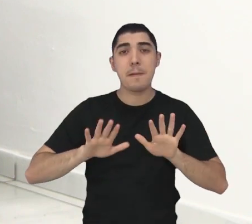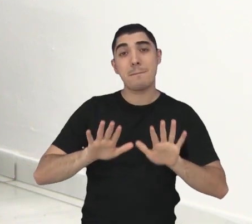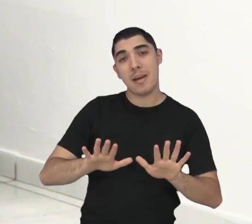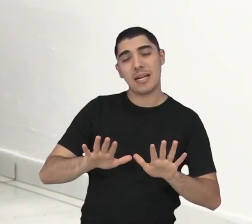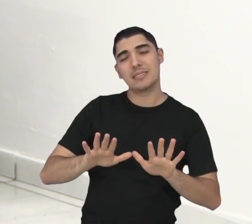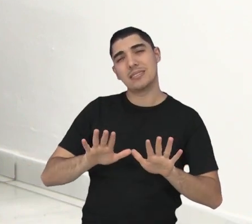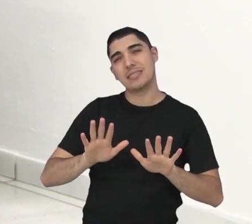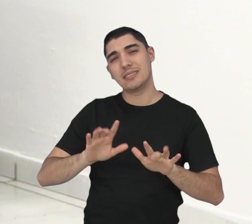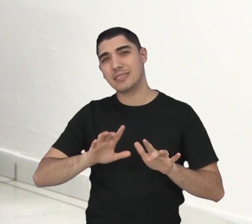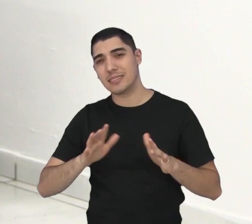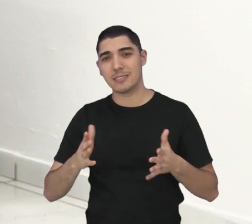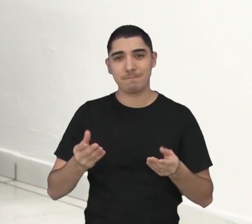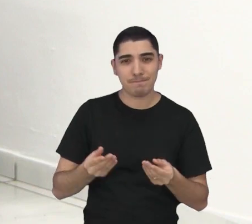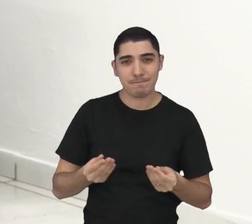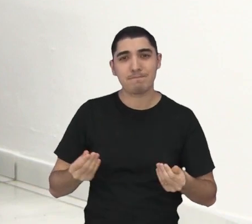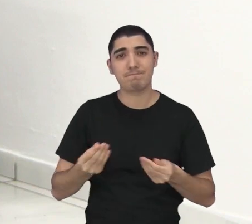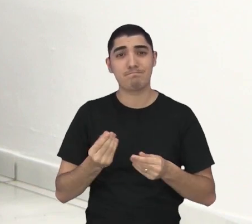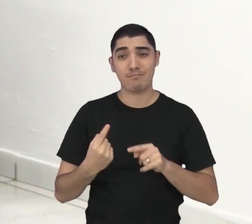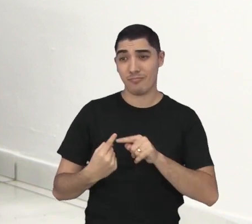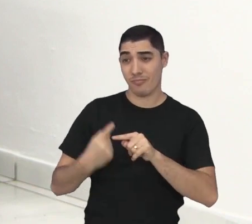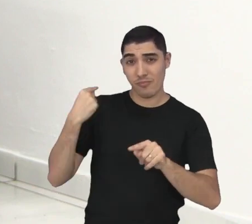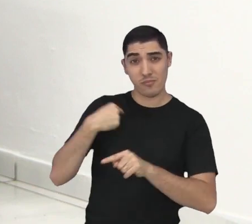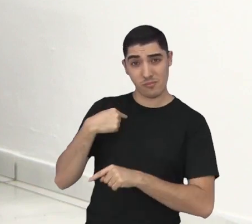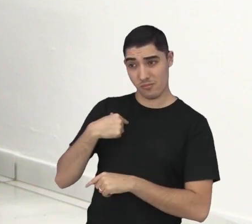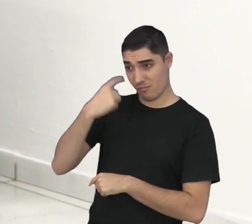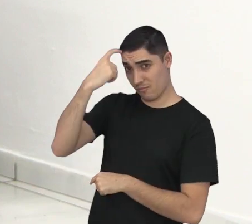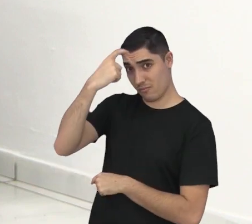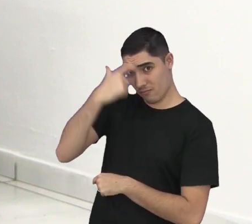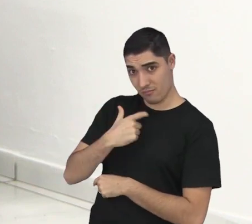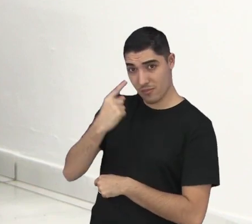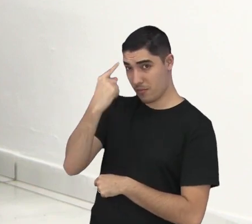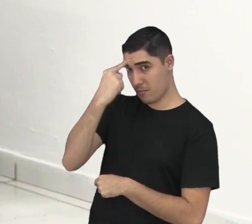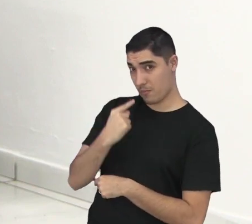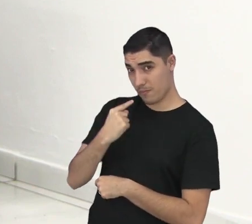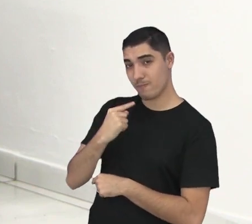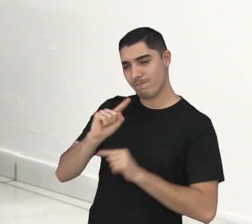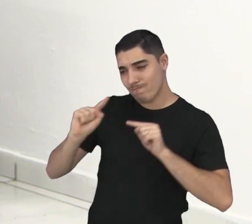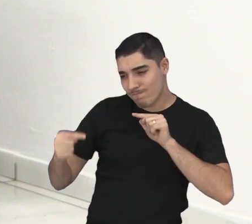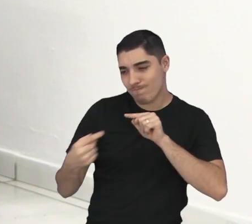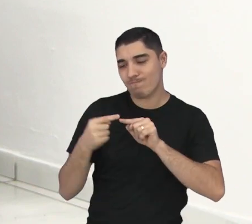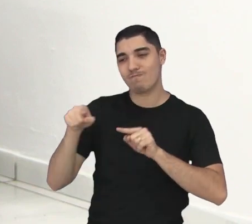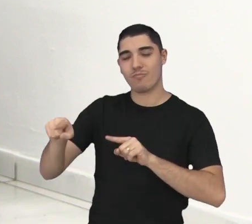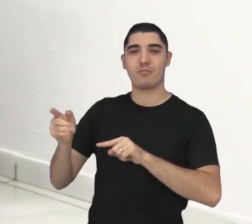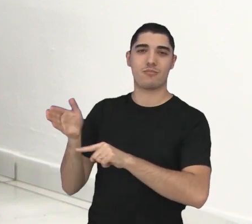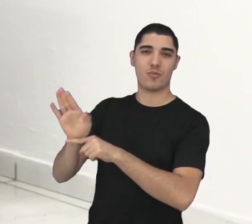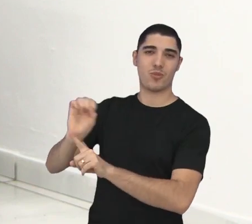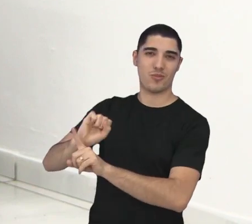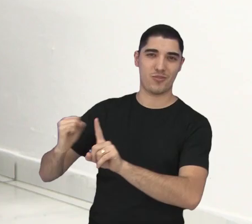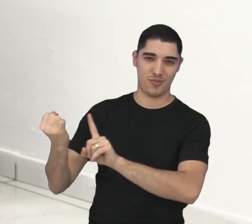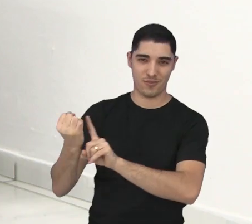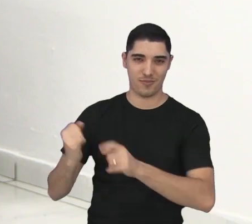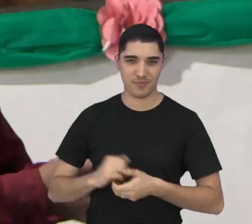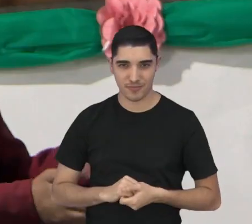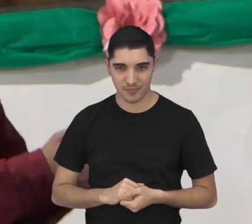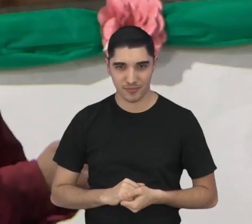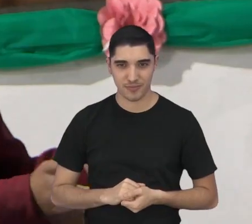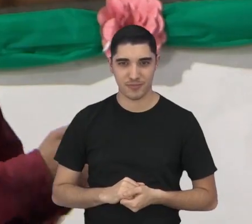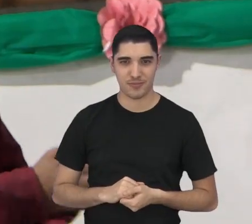mas aí dentro do meu perfil, eu preferi ser assistente social.